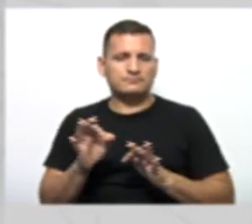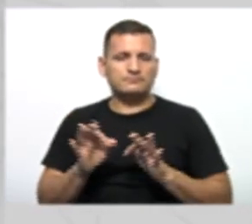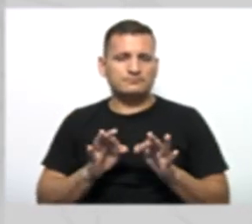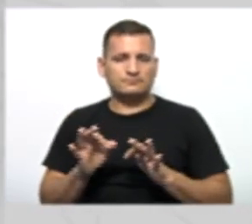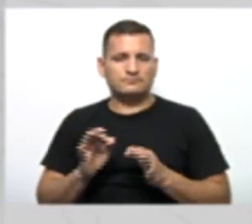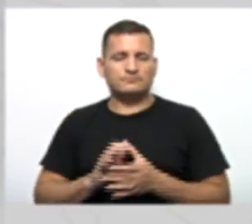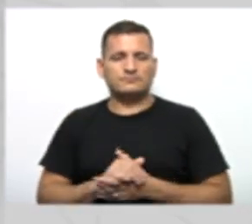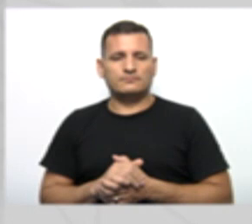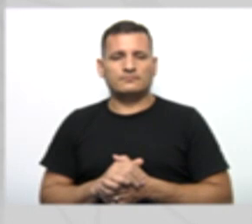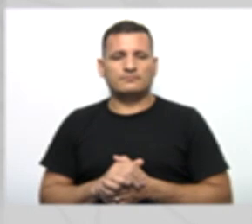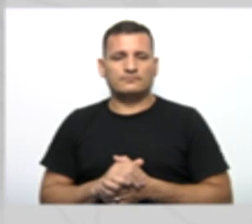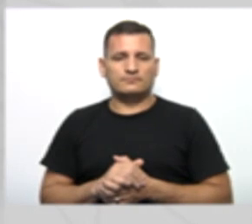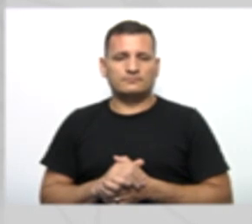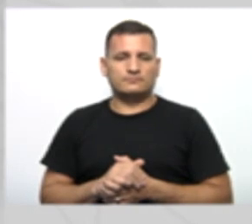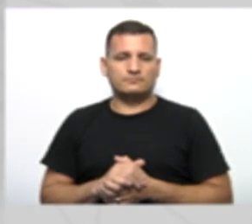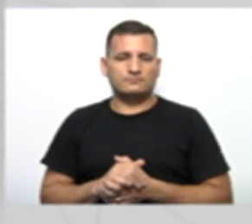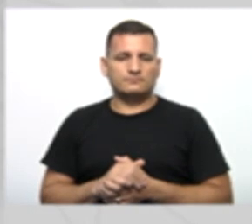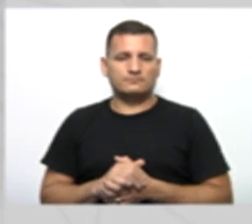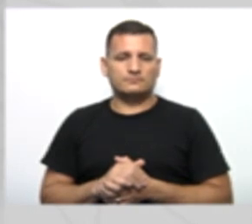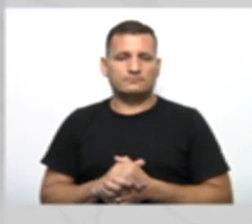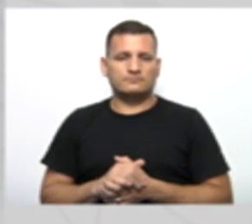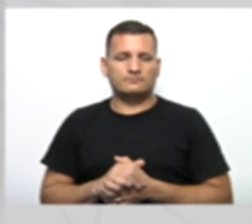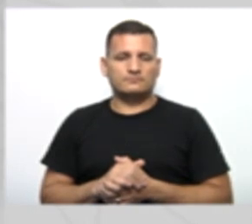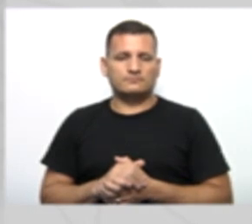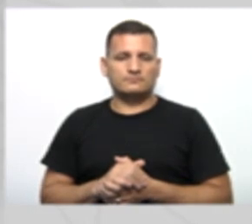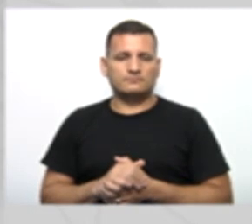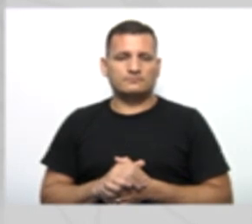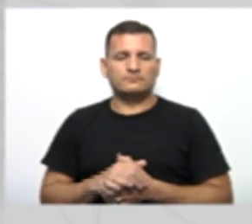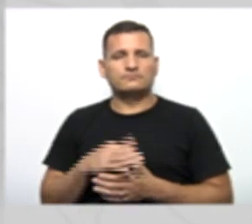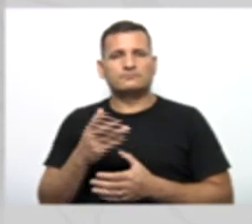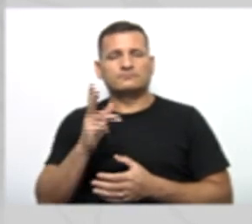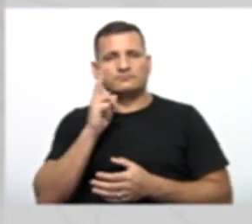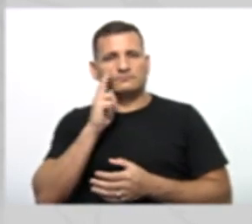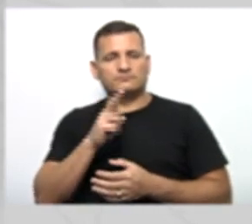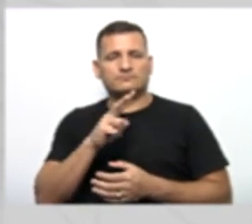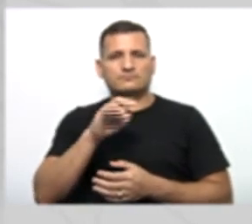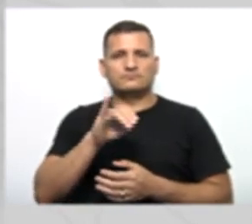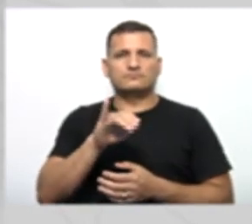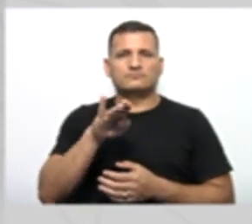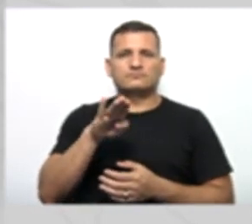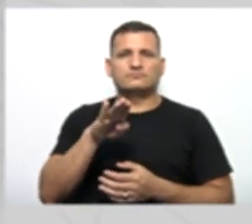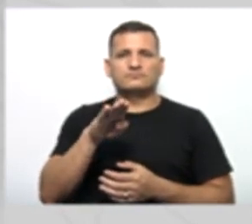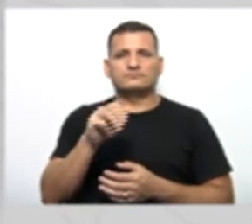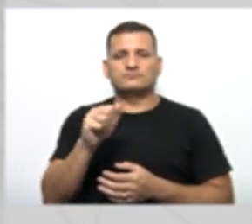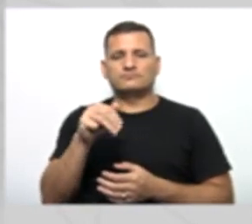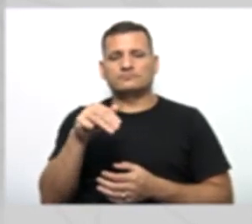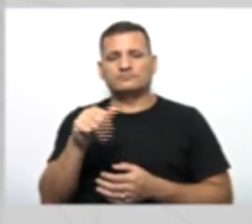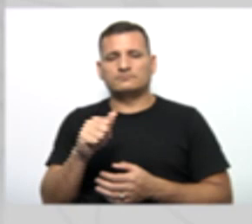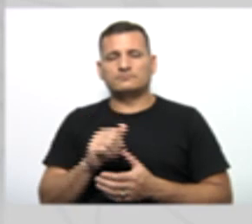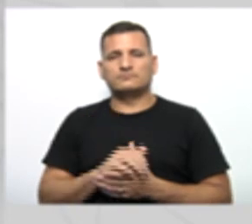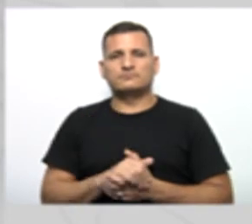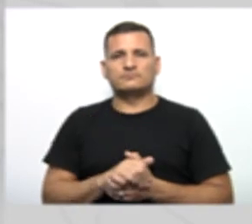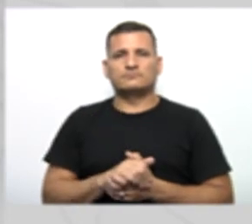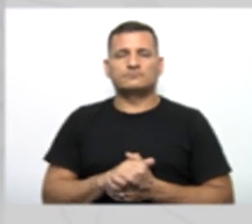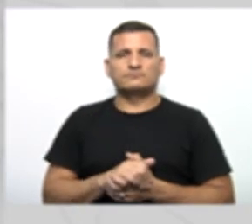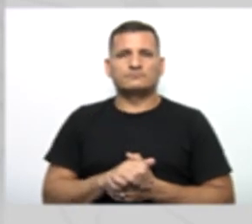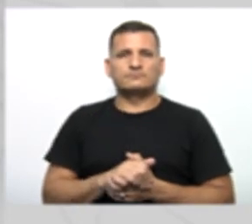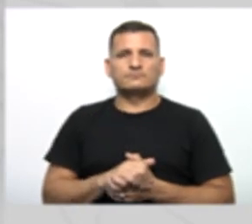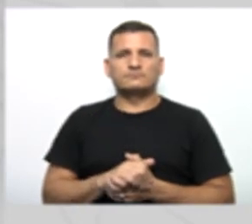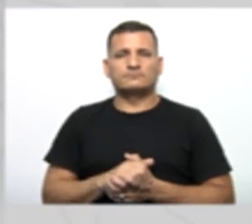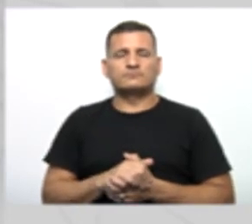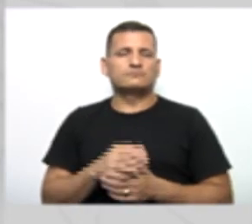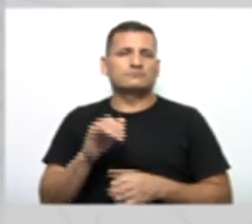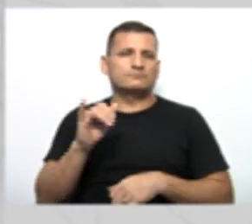implementá-lo. Então nós vimos falar do IBAMA anteriormente, dos órgãos municipais